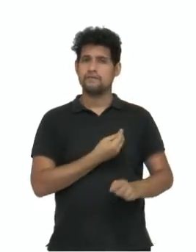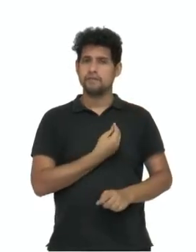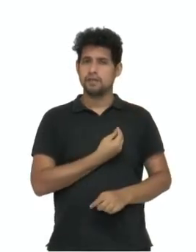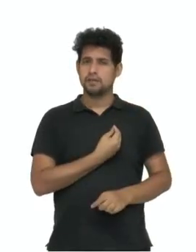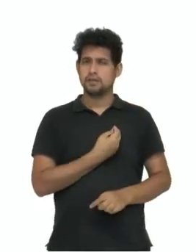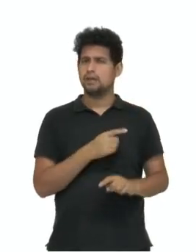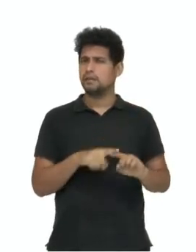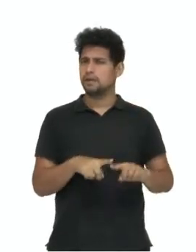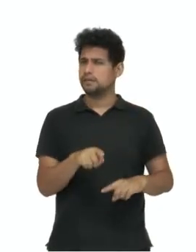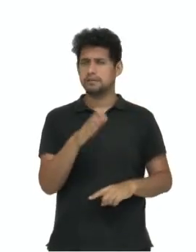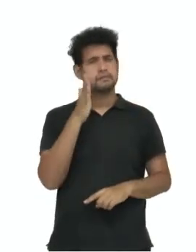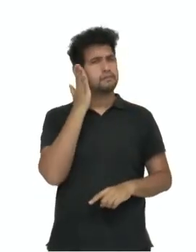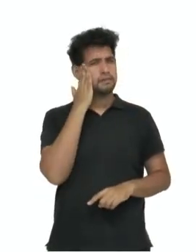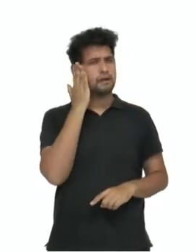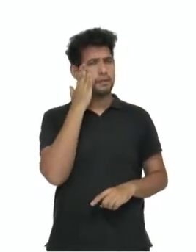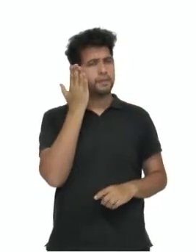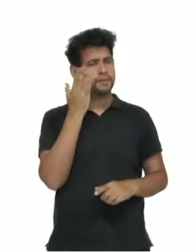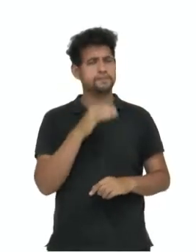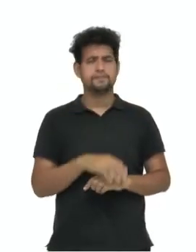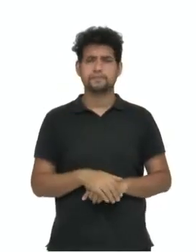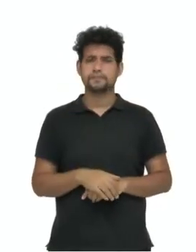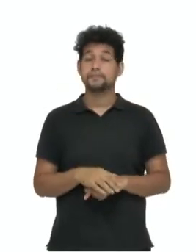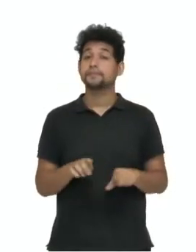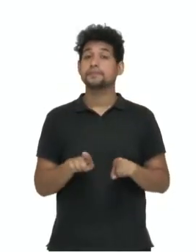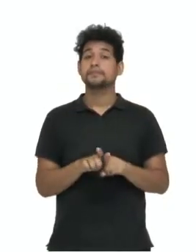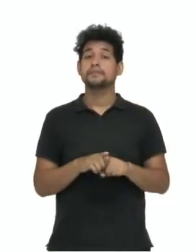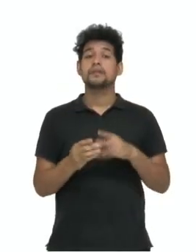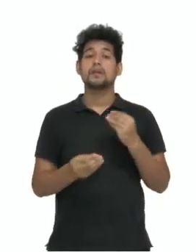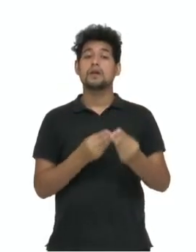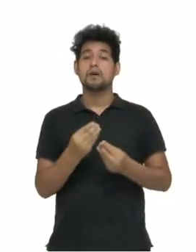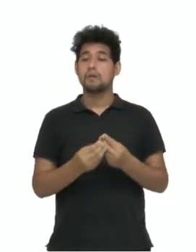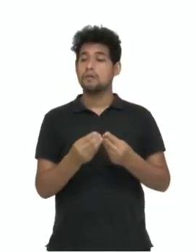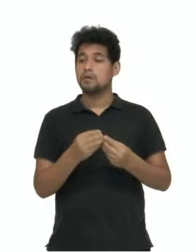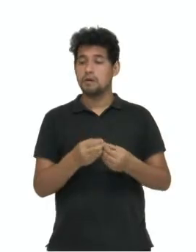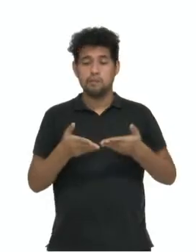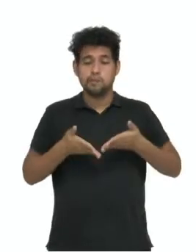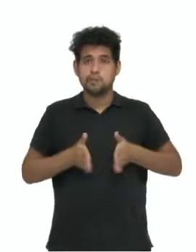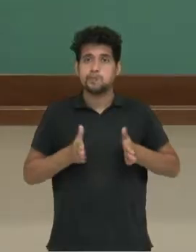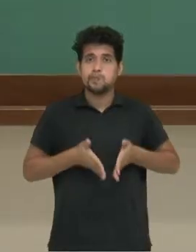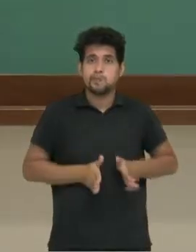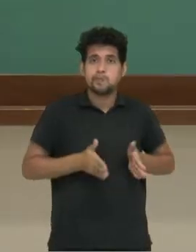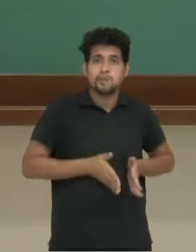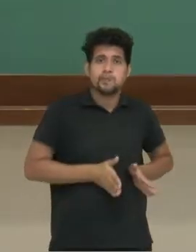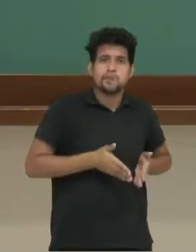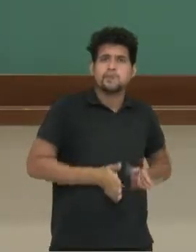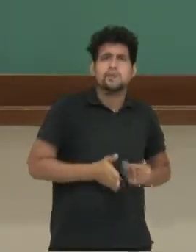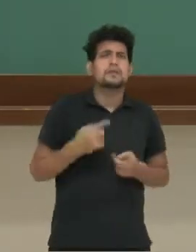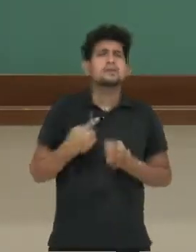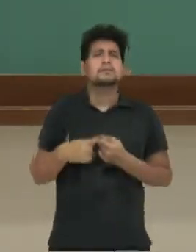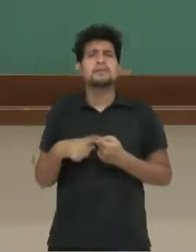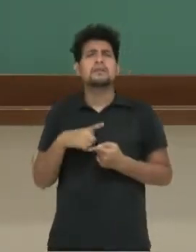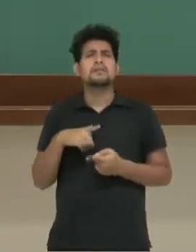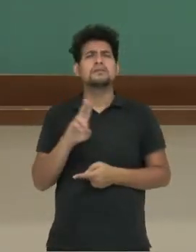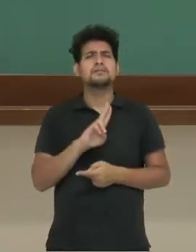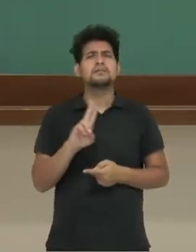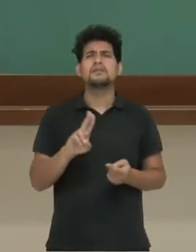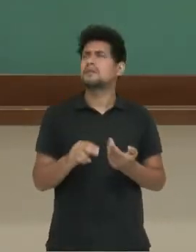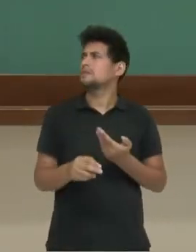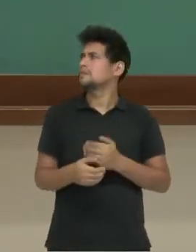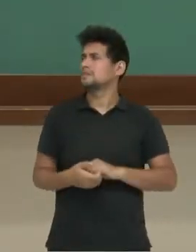você já sabe sobre como se dá a reprodução desse grupo, não é? Por que eles receberam esse